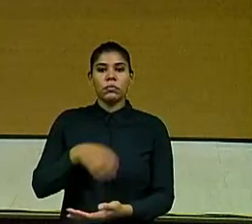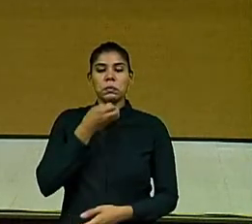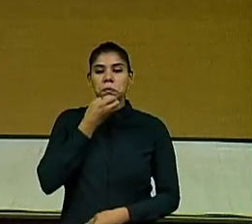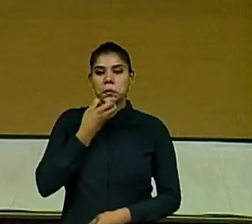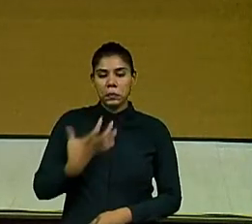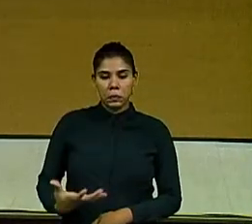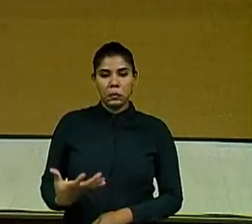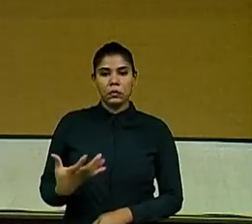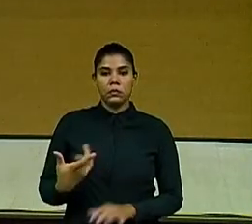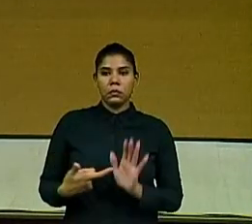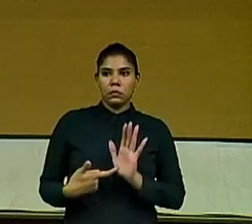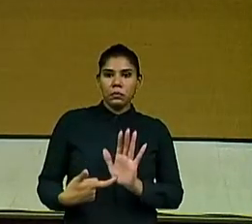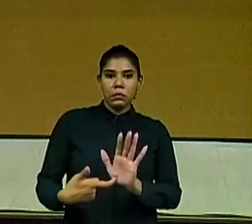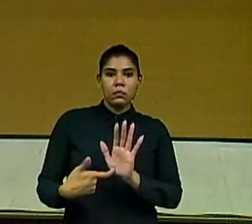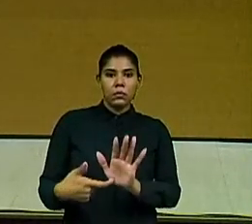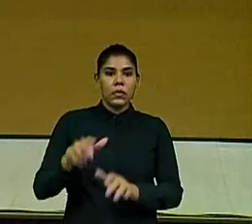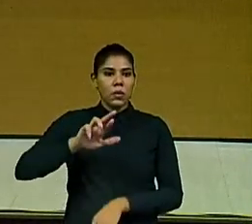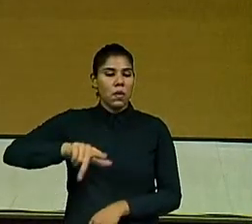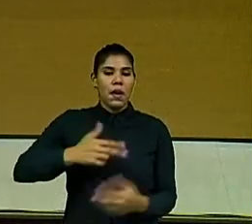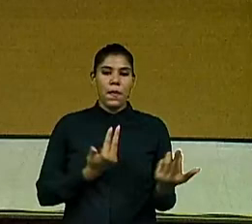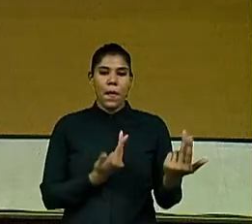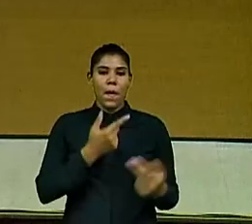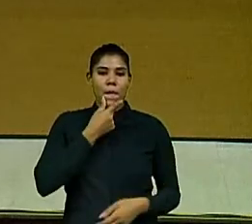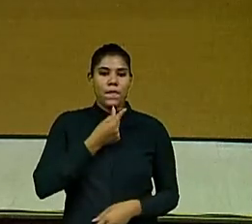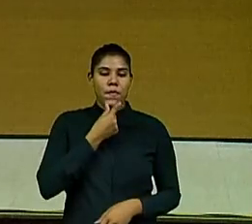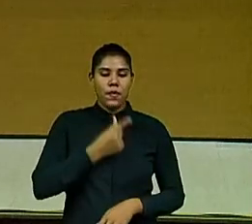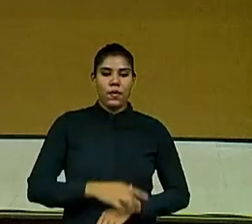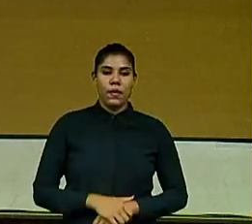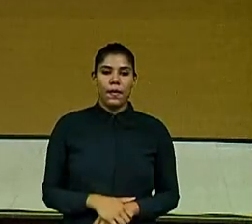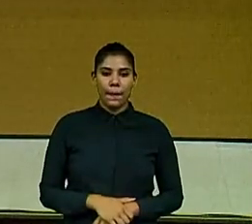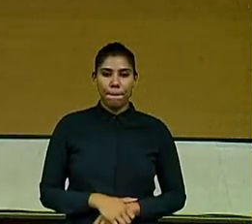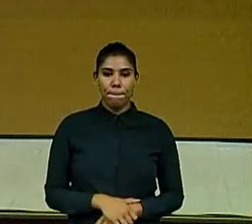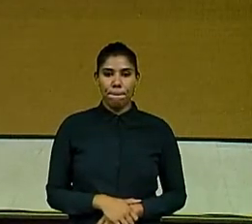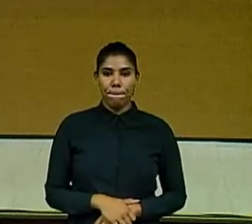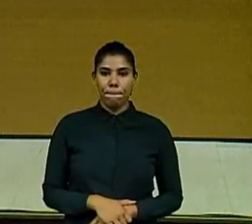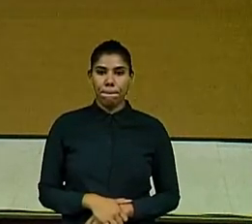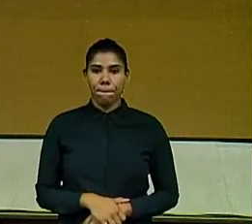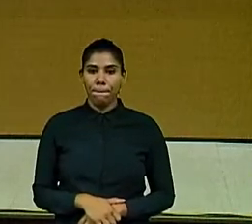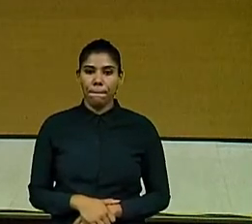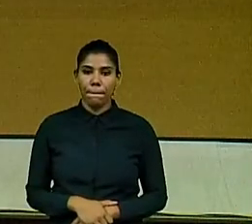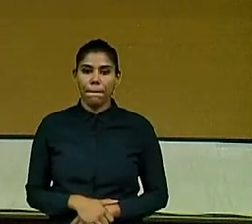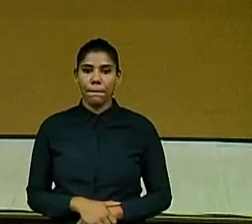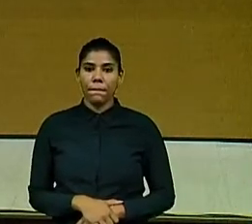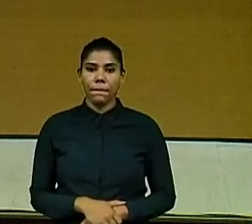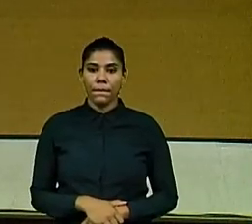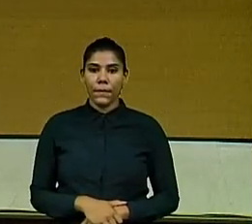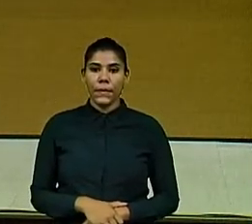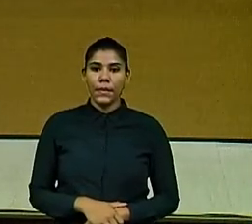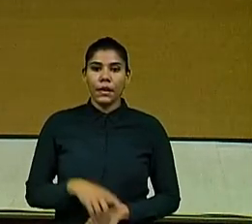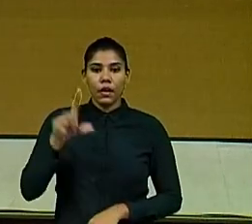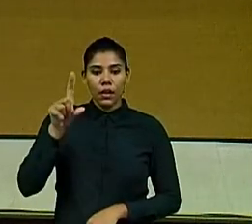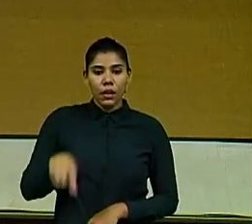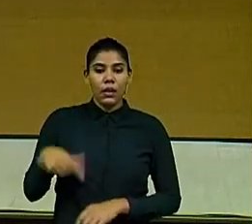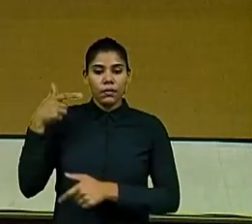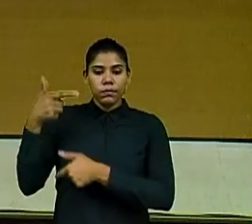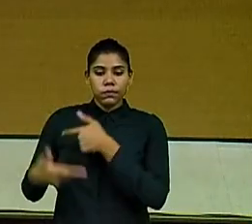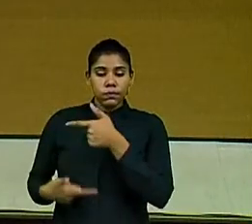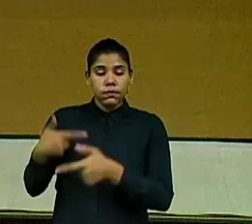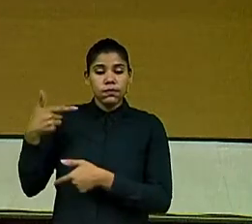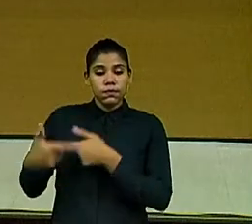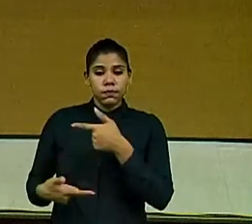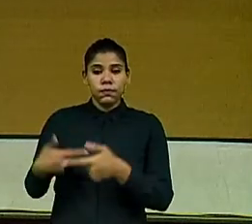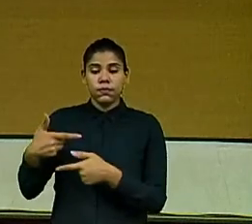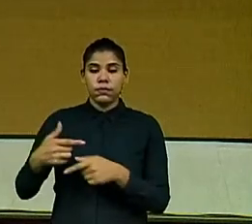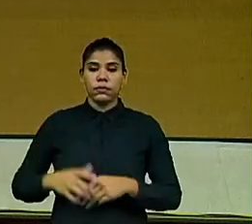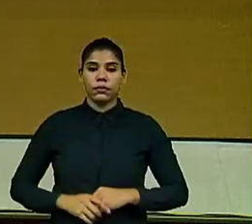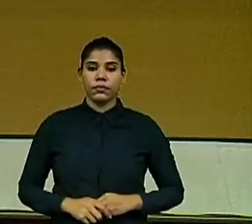não é a mesma cobrança que se tem aos homens Mas isso é uma batalha e a gente